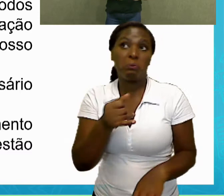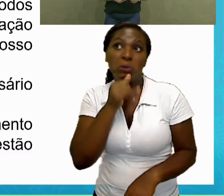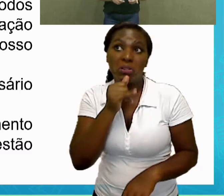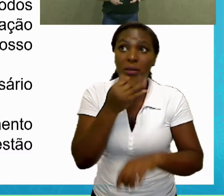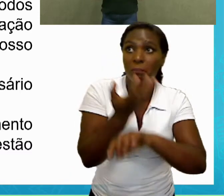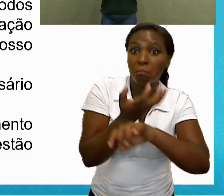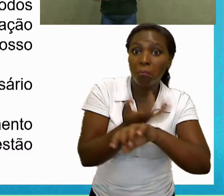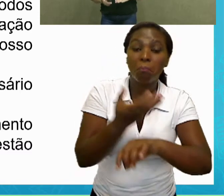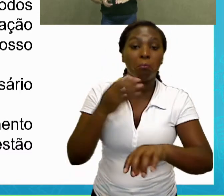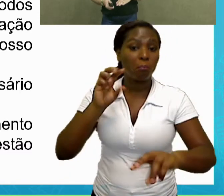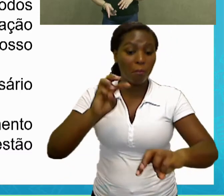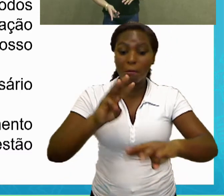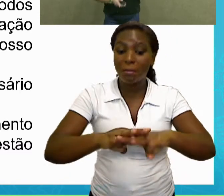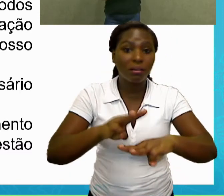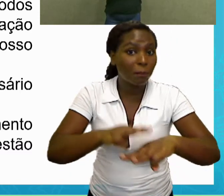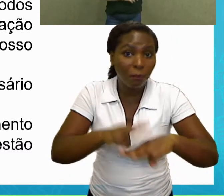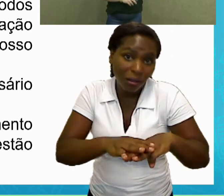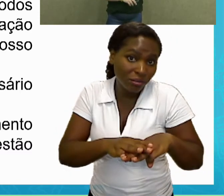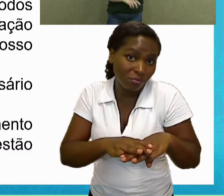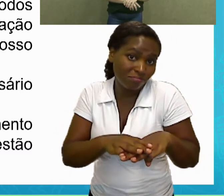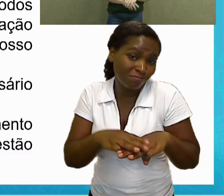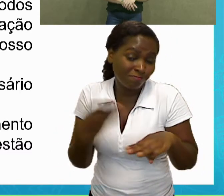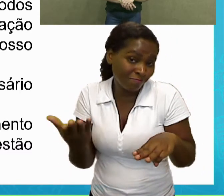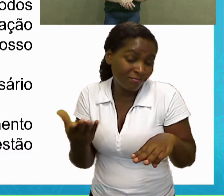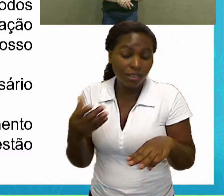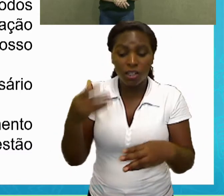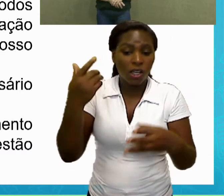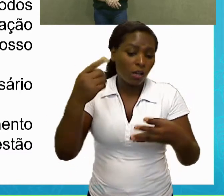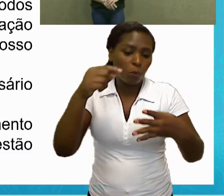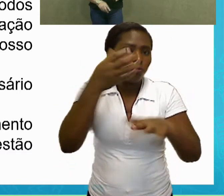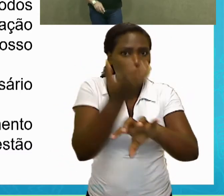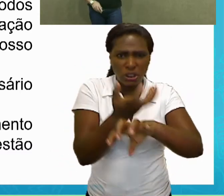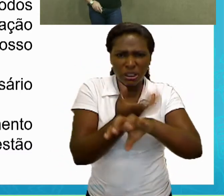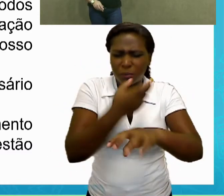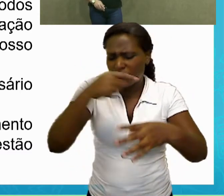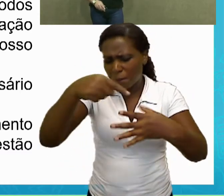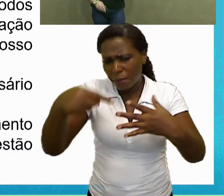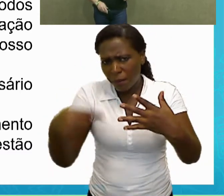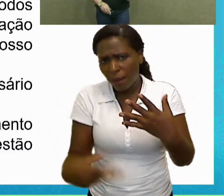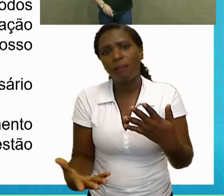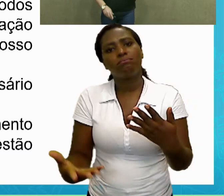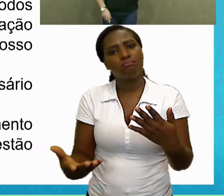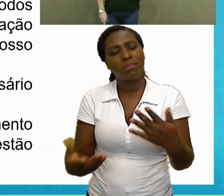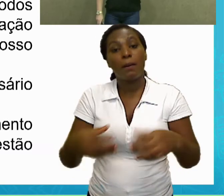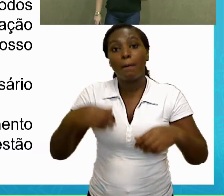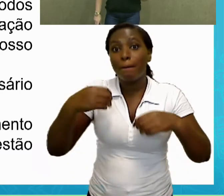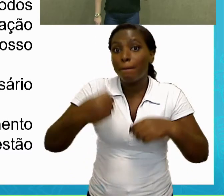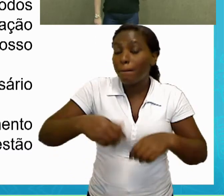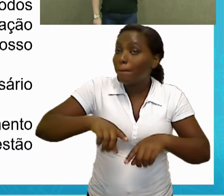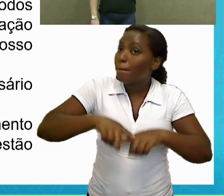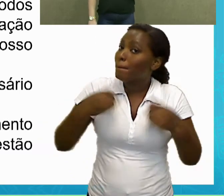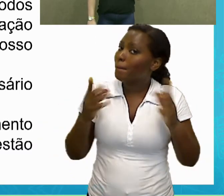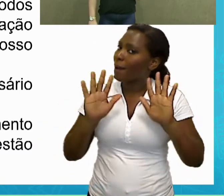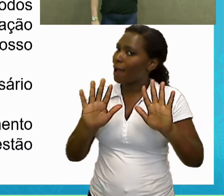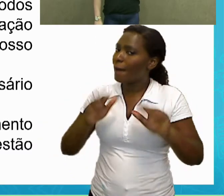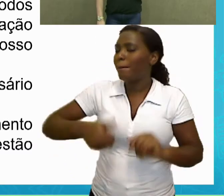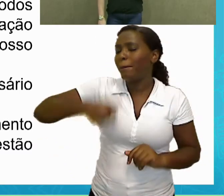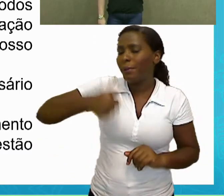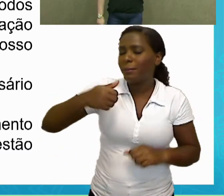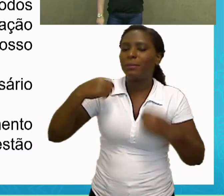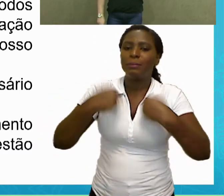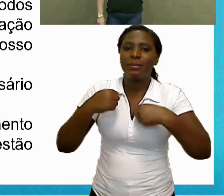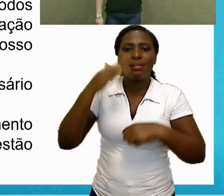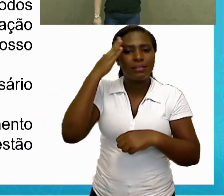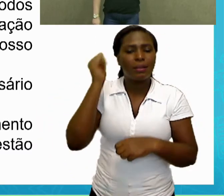Não só a matemática, né? Os outros componentes também. Os vestibulares exigem um conhecimento de